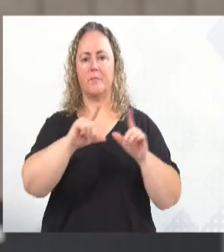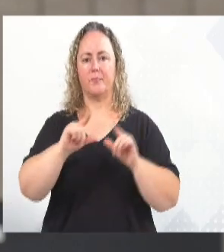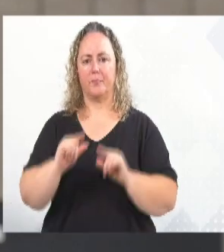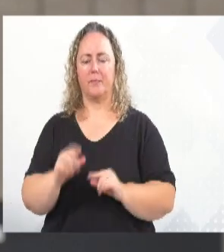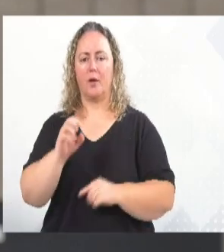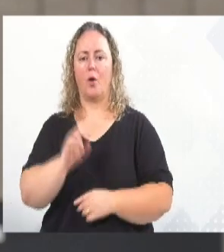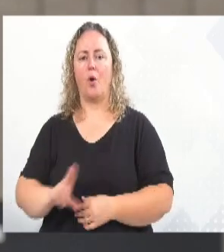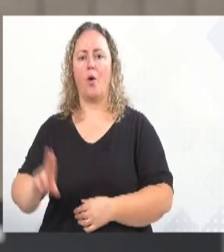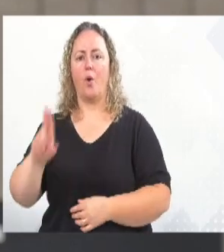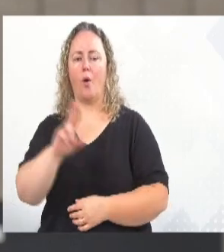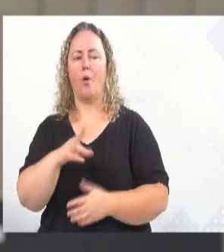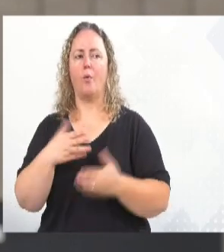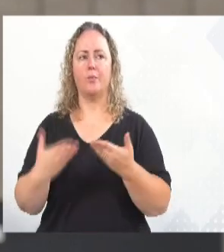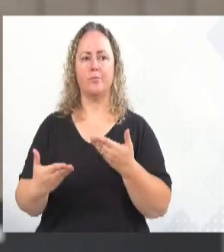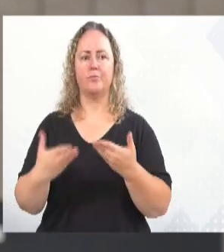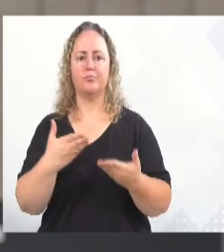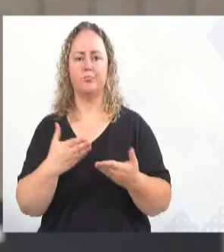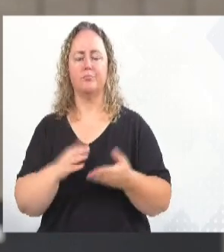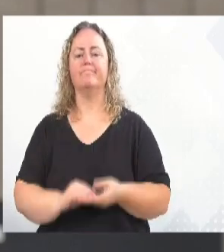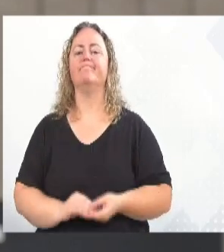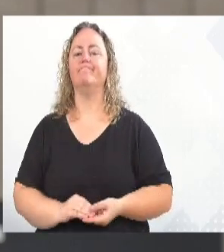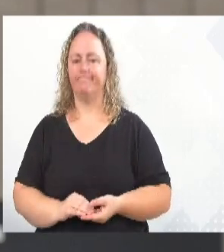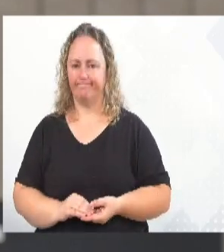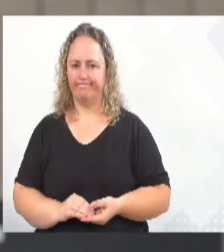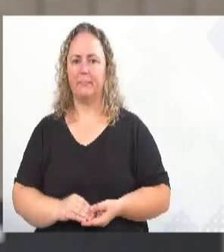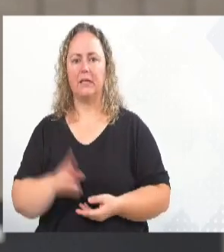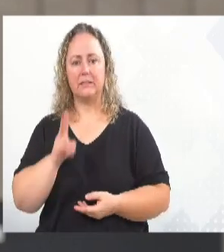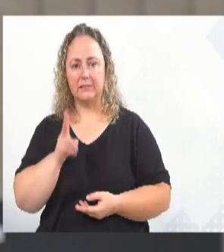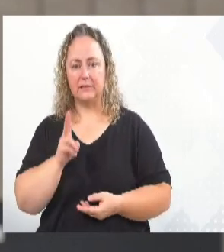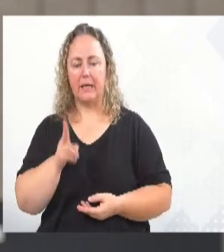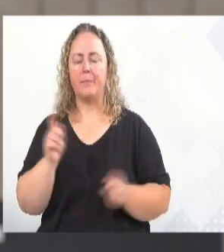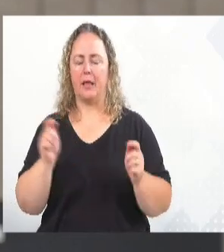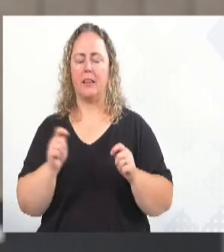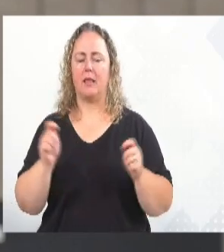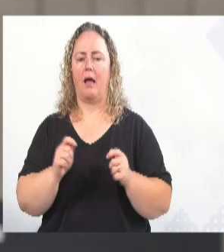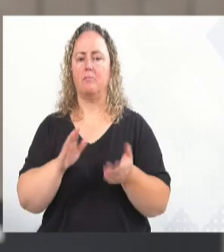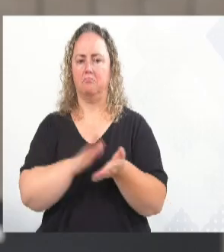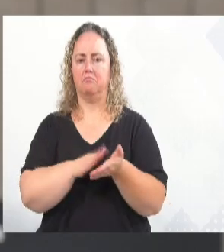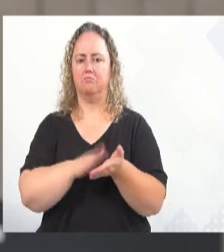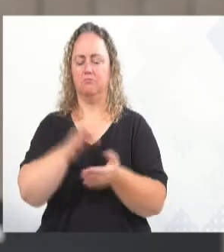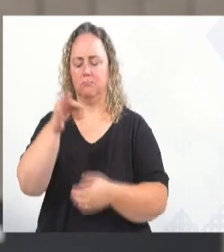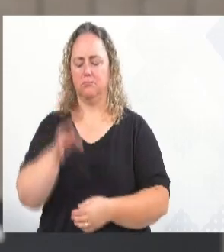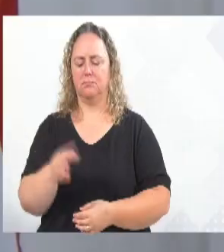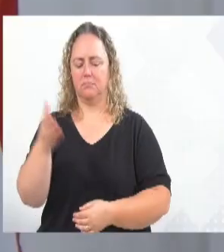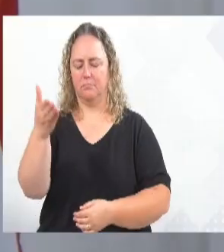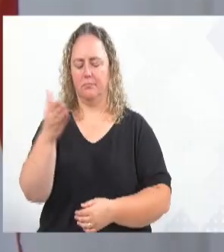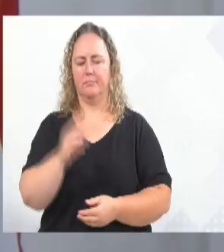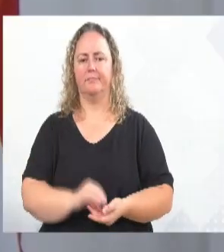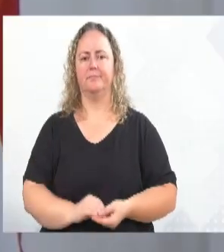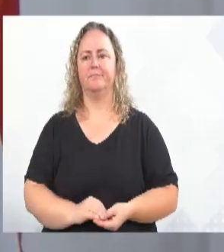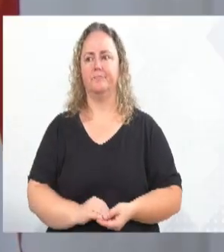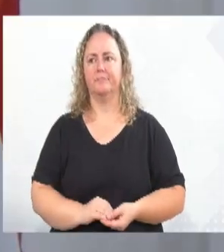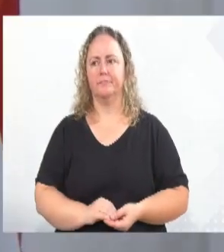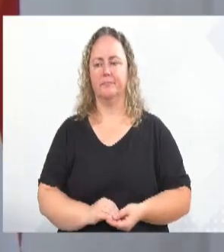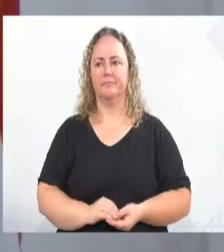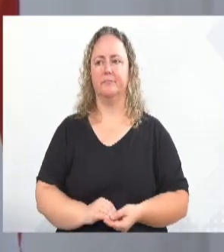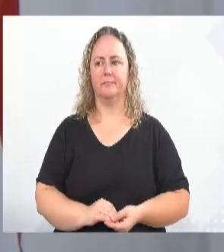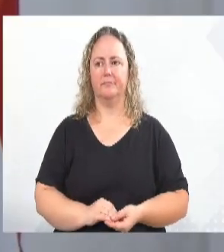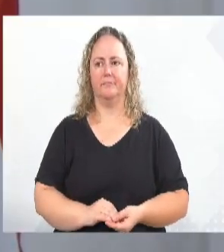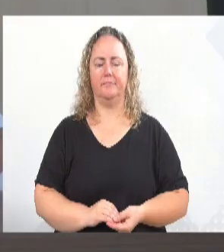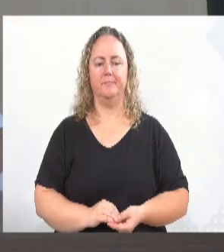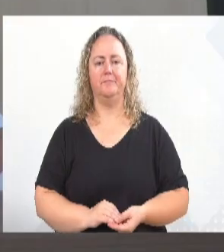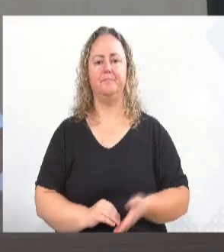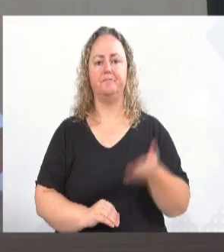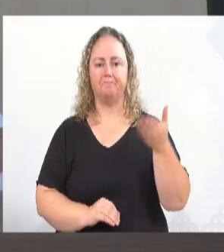ou daqueles que podem ser biodegradáveis sempre que for possível. Parabéns pela sensatez, vereador. Presidente, me concede uma...